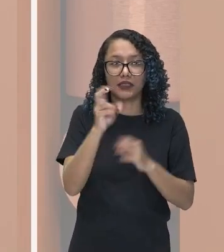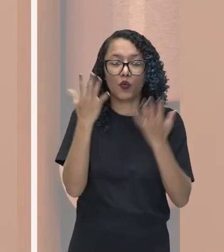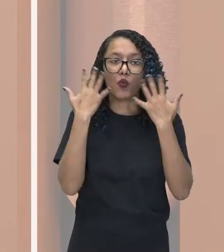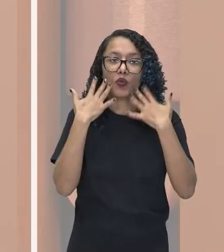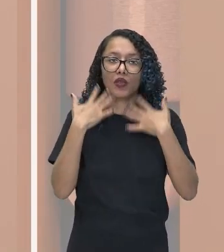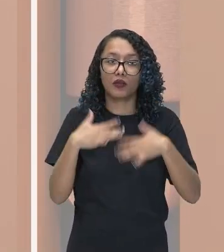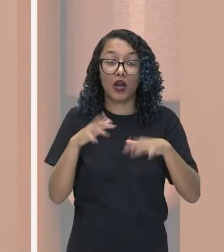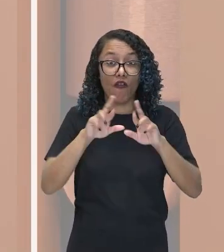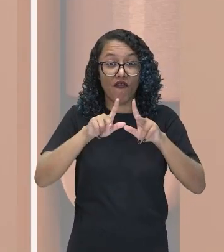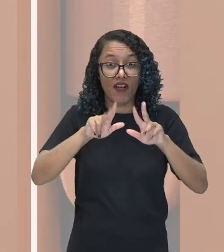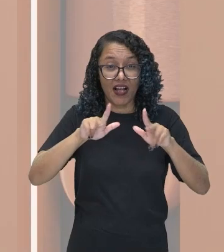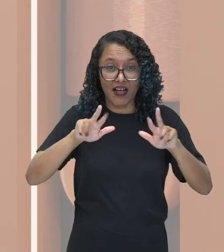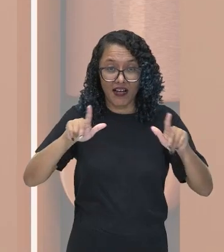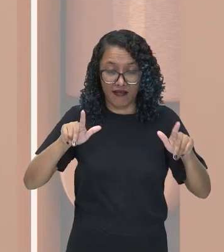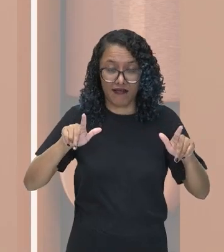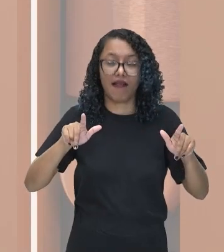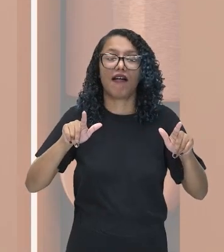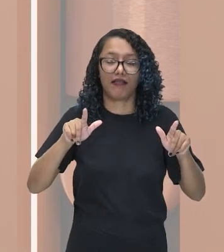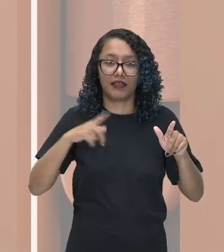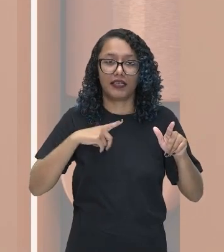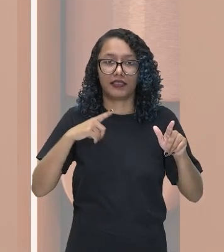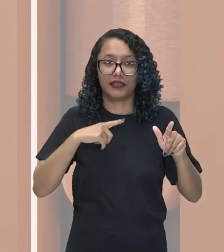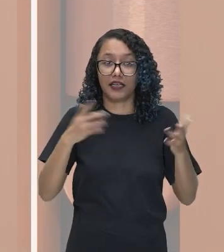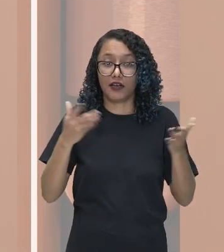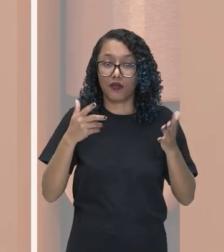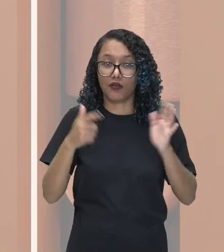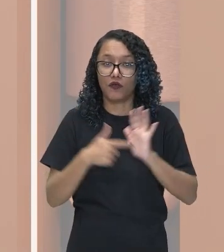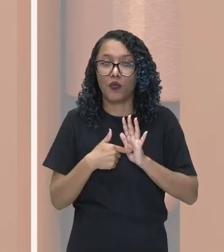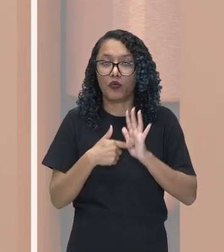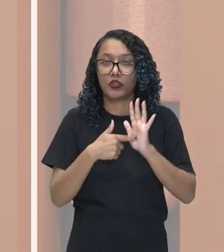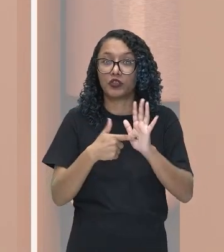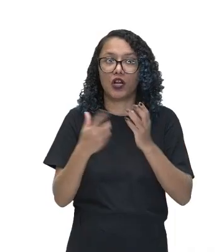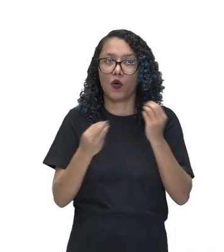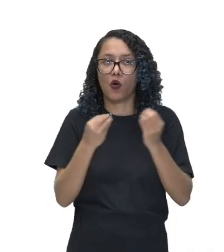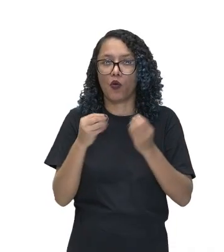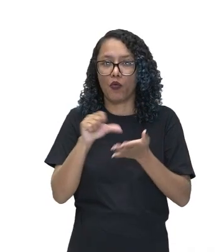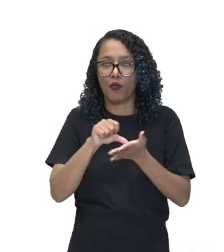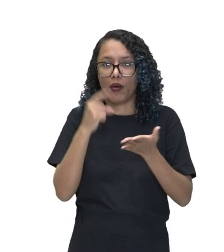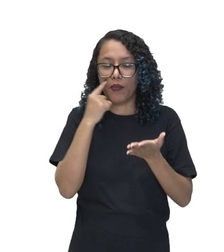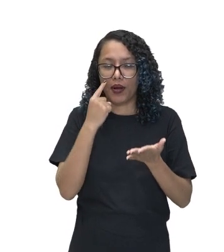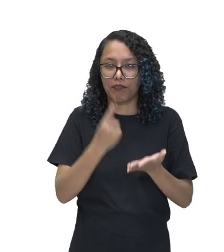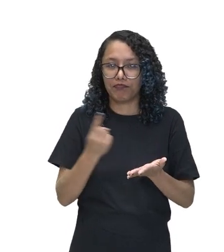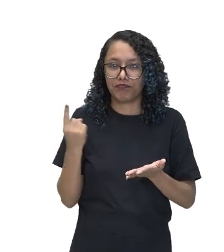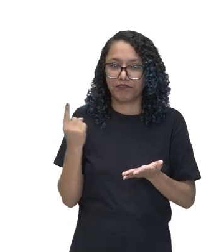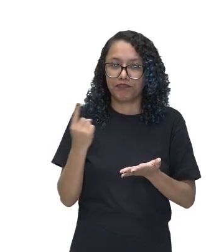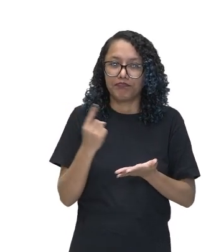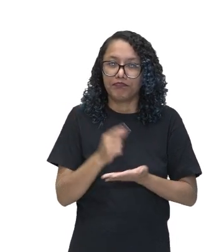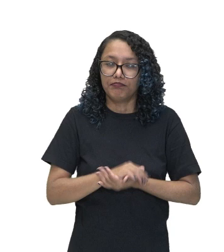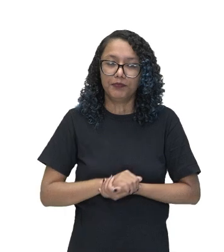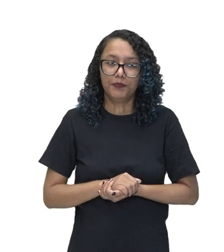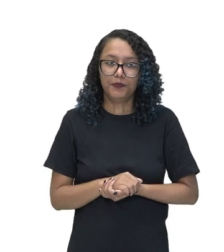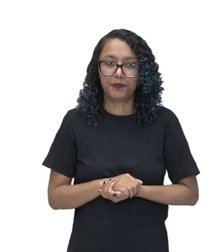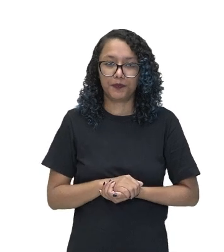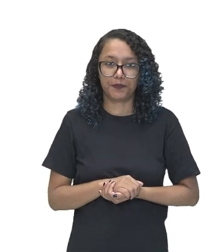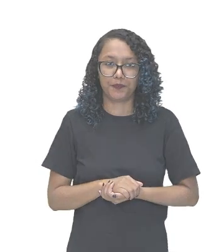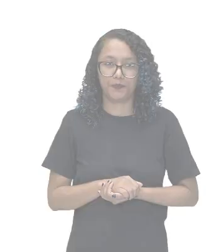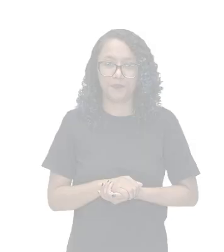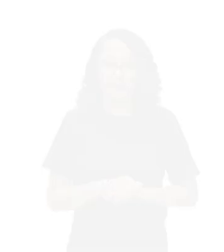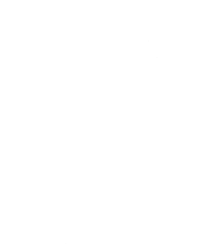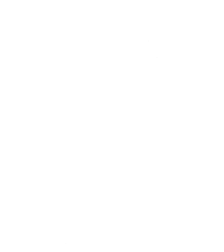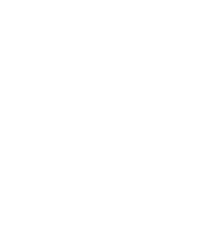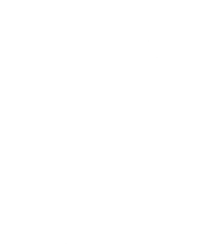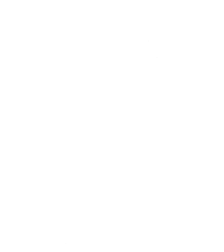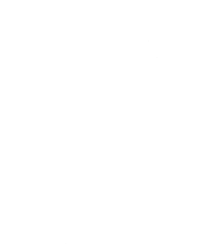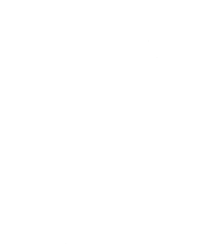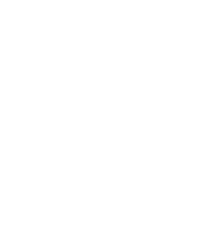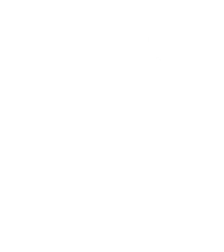são distintas. E aí nós vamos dar uma olhada nesse mapa, verificando as regiões aí naturais